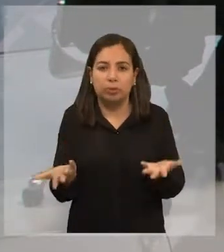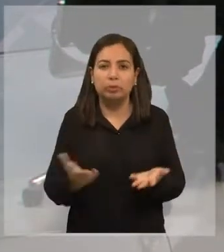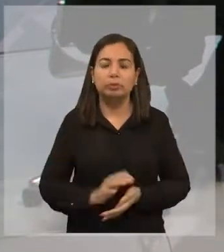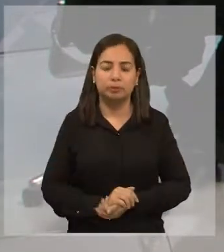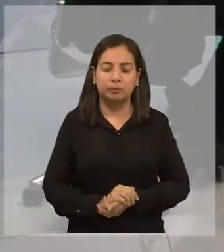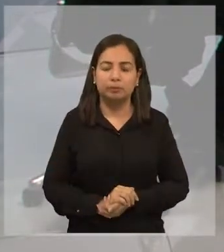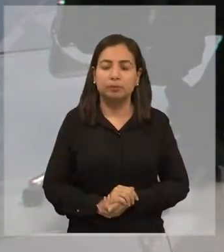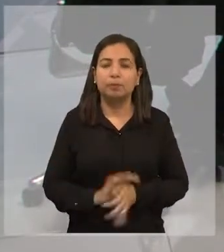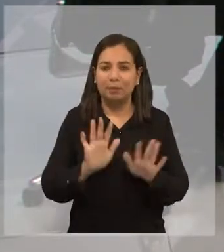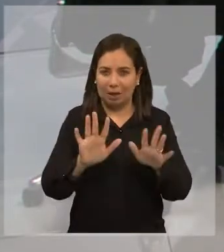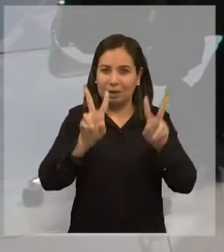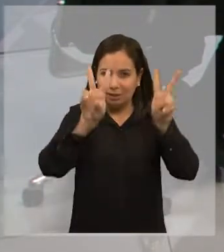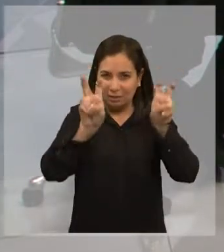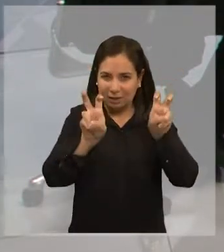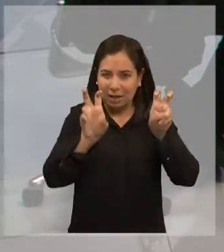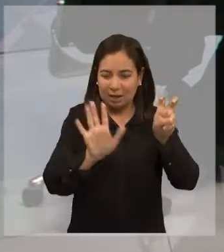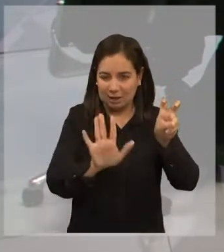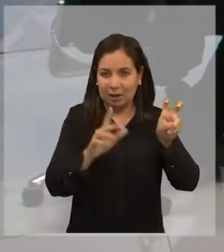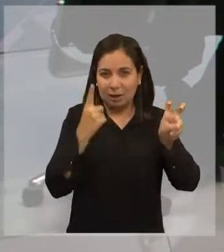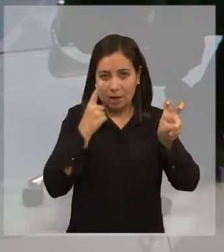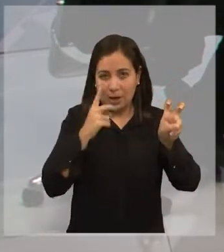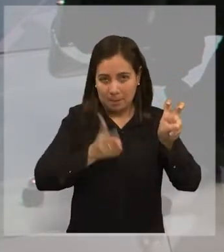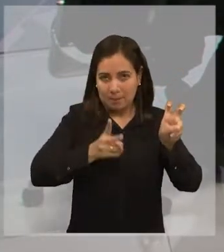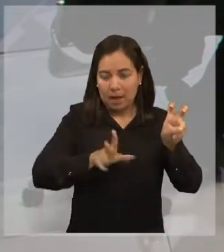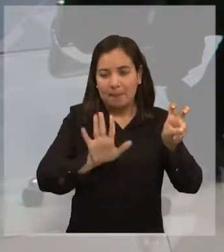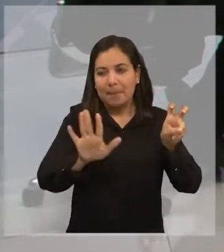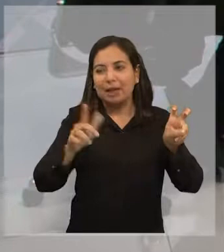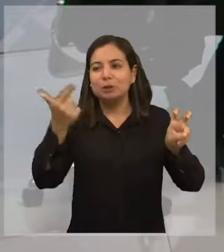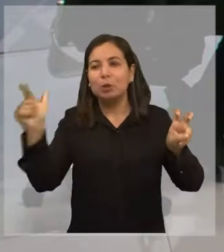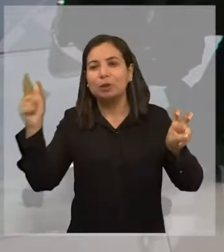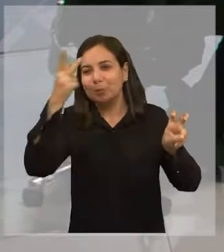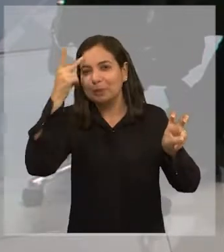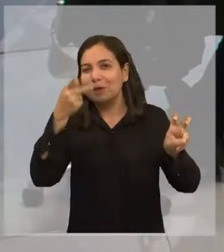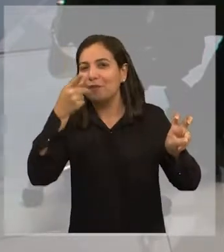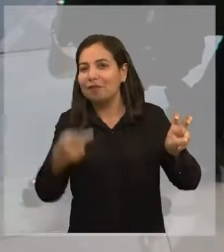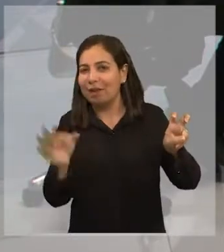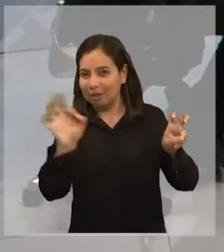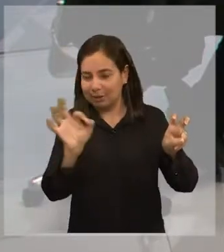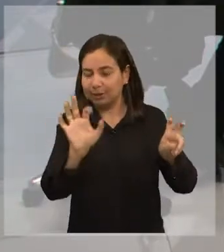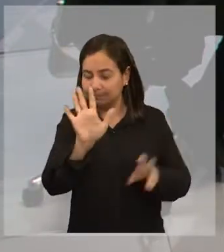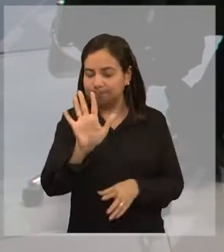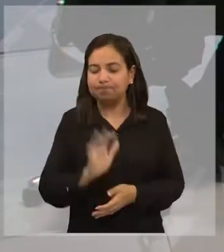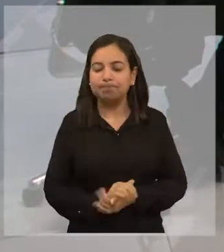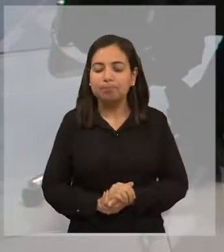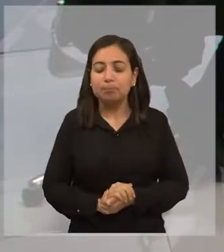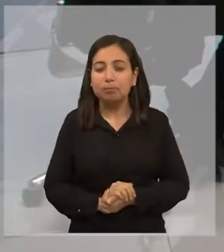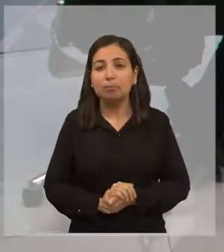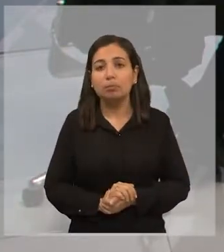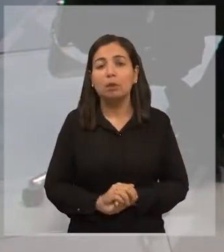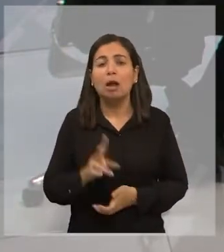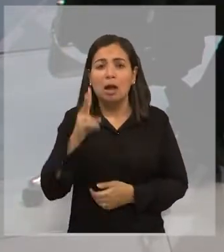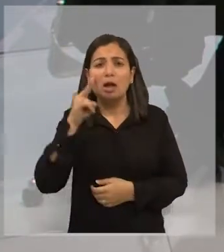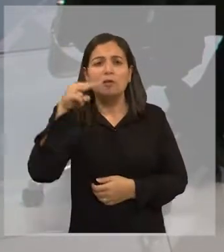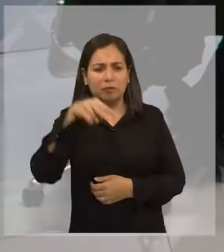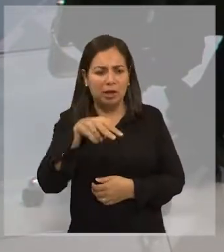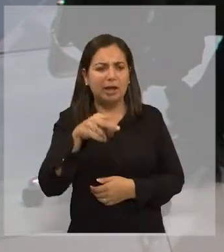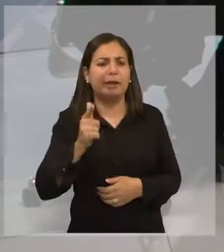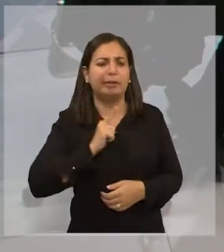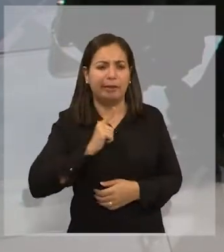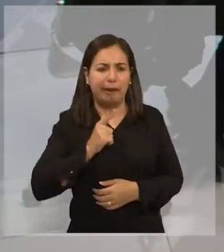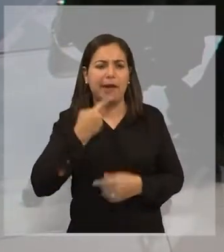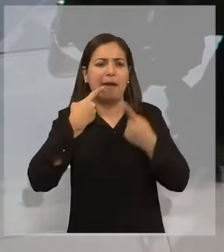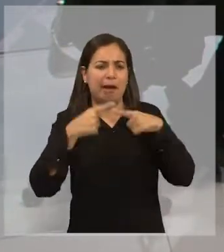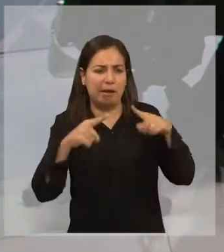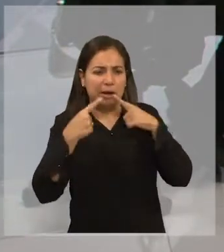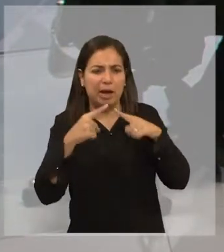coisa engraçada. Dentro do tema, mas numa vertente que ninguém aborda. É visto por quem critica a reforma